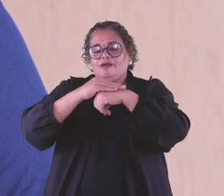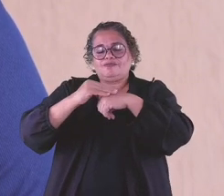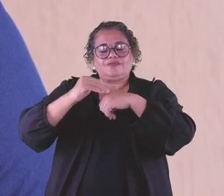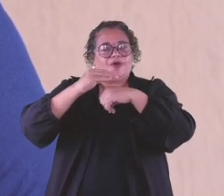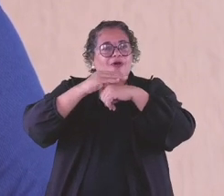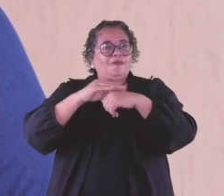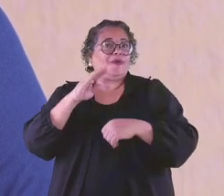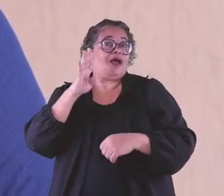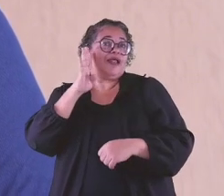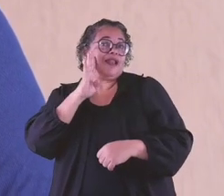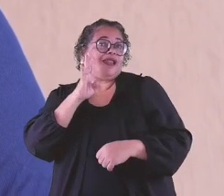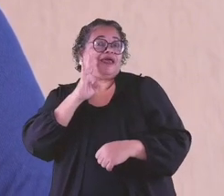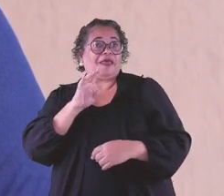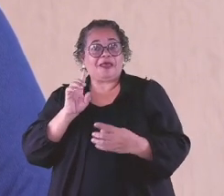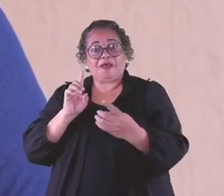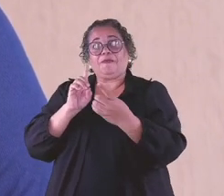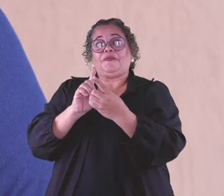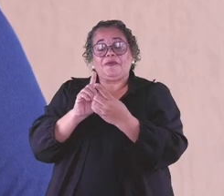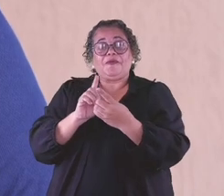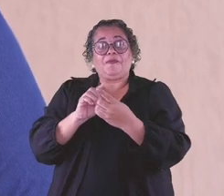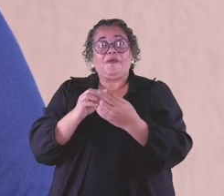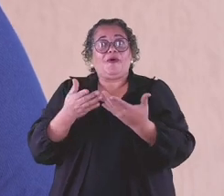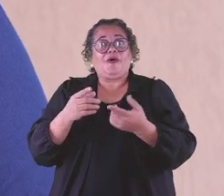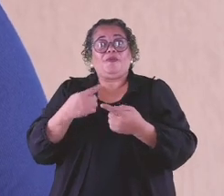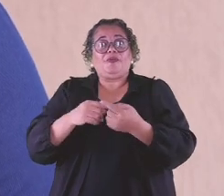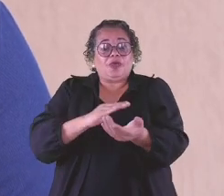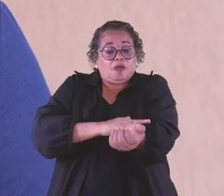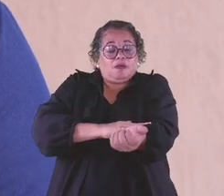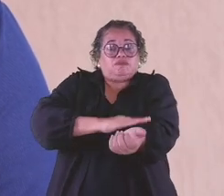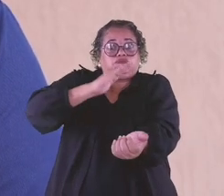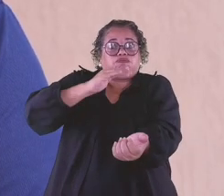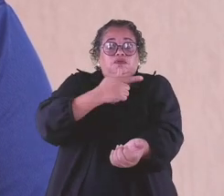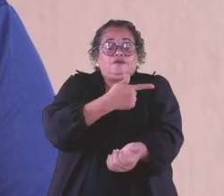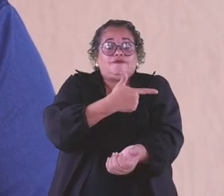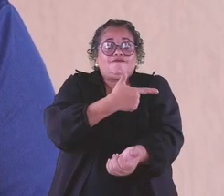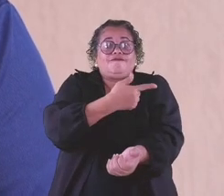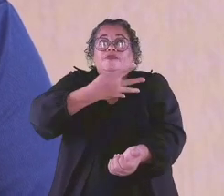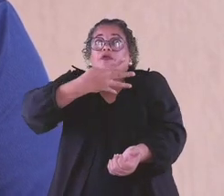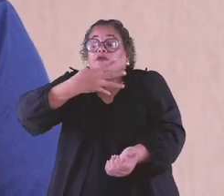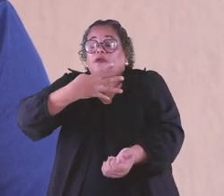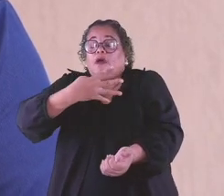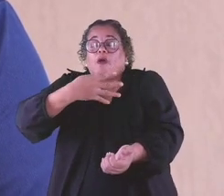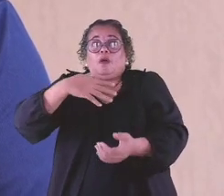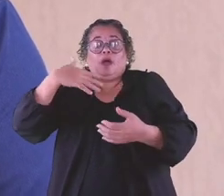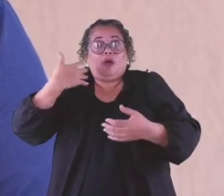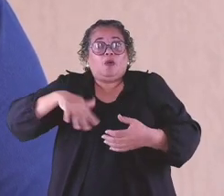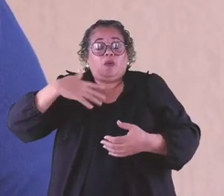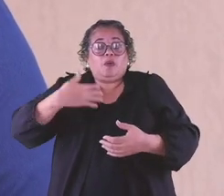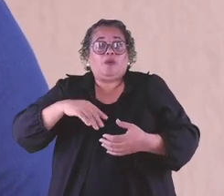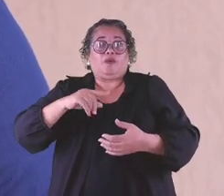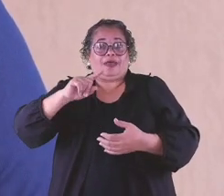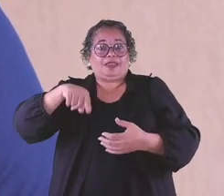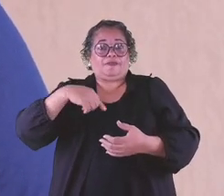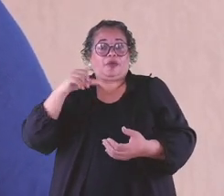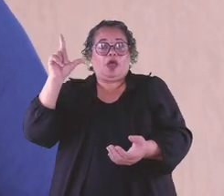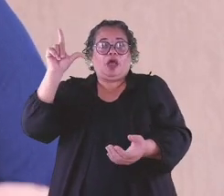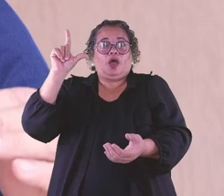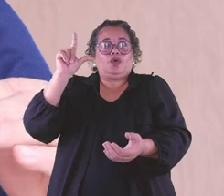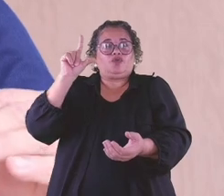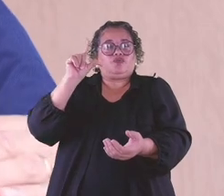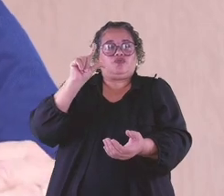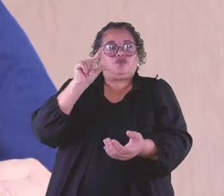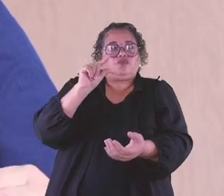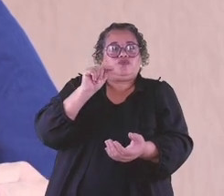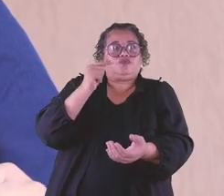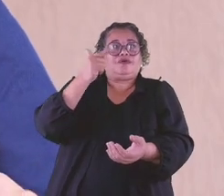foi um cara tão legal, um atendimento tão bom, que eu estava com pressão que estava 24 por não me lembro quanto.